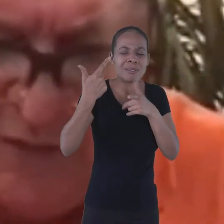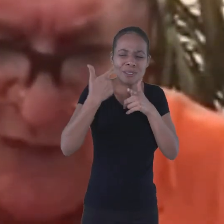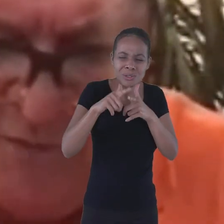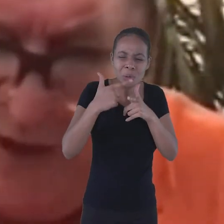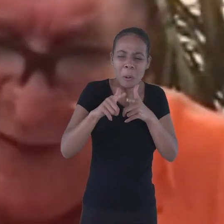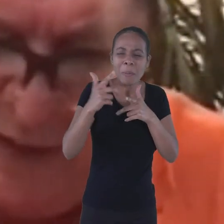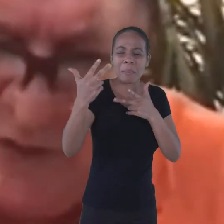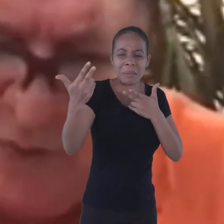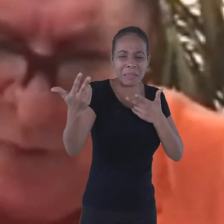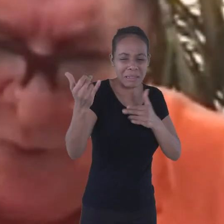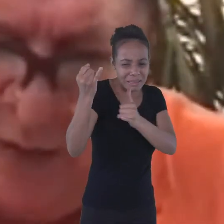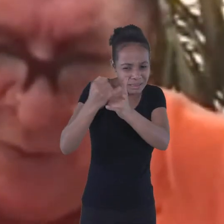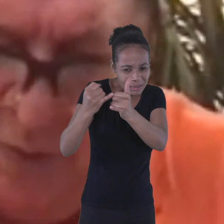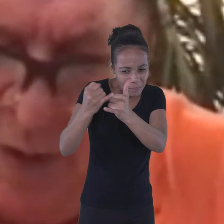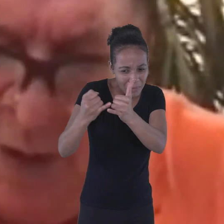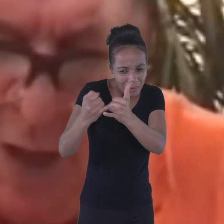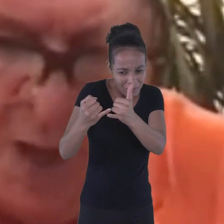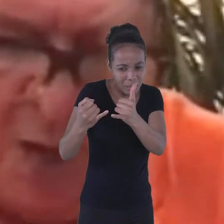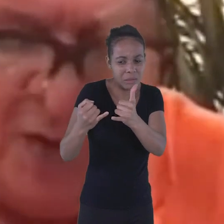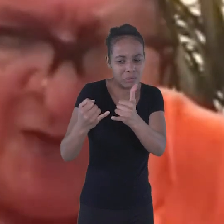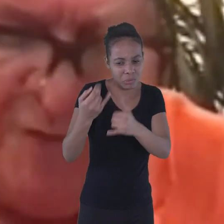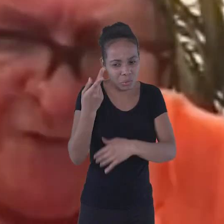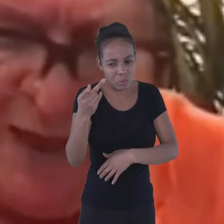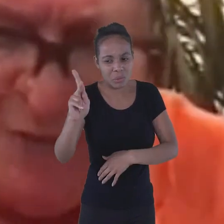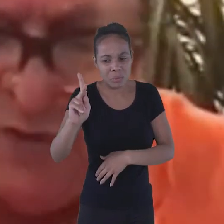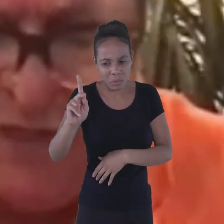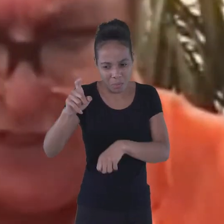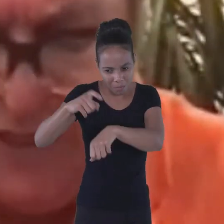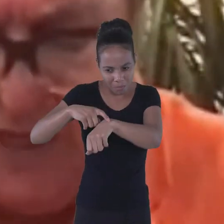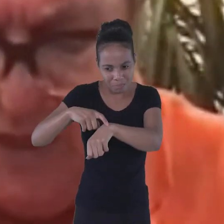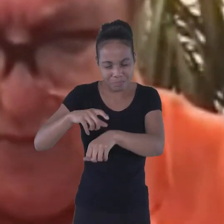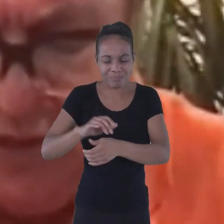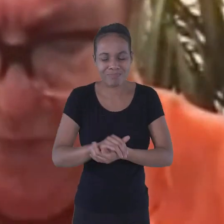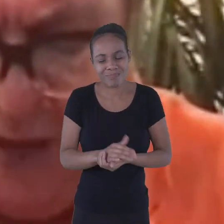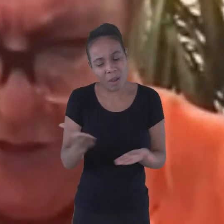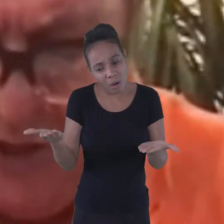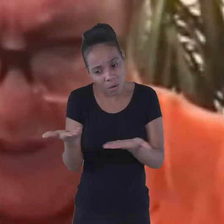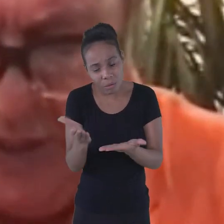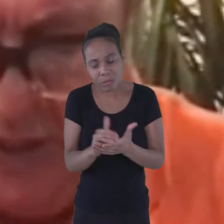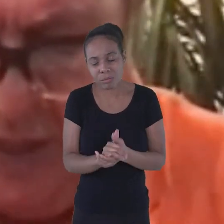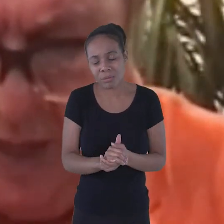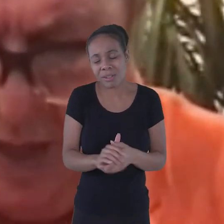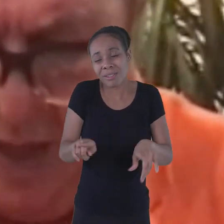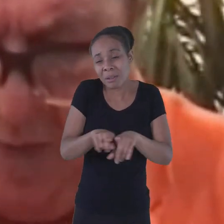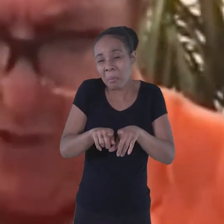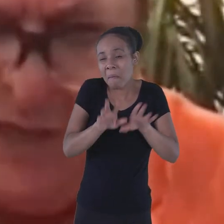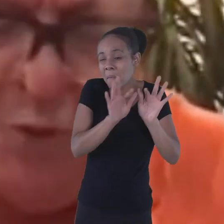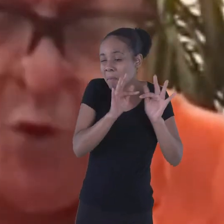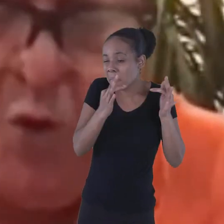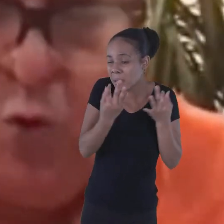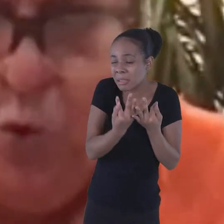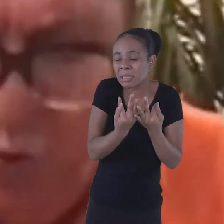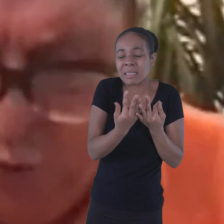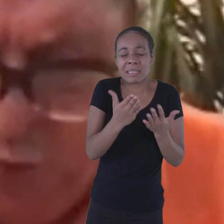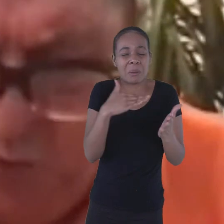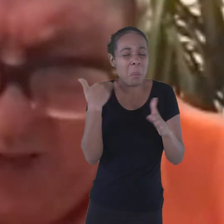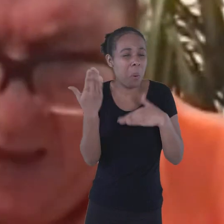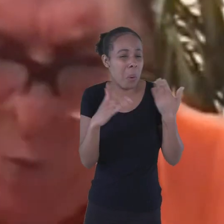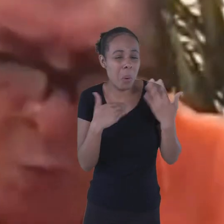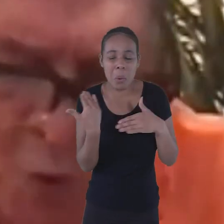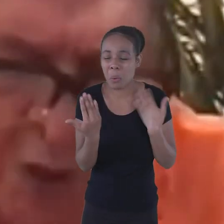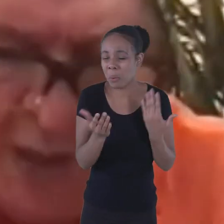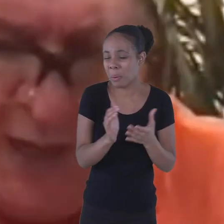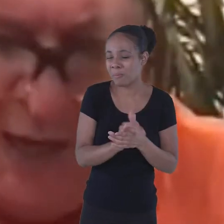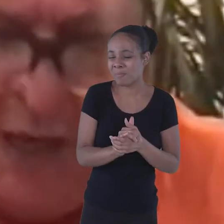as que você enfrenta neste momento. Eu nem vou falar dos entes queridos que perdi, pois a dor do luto